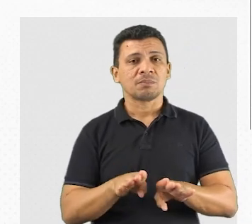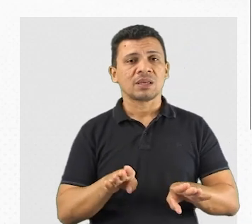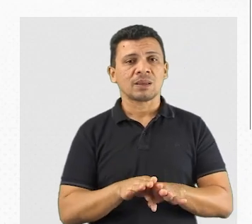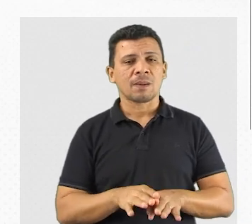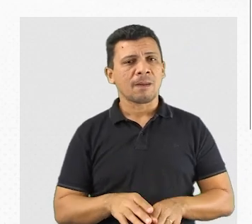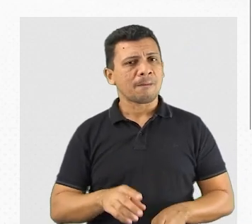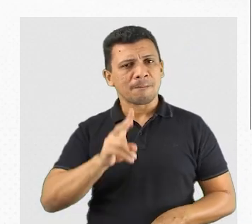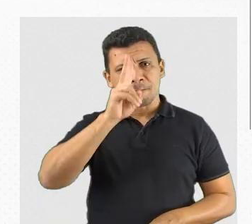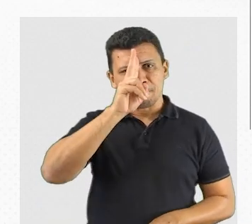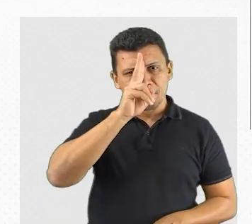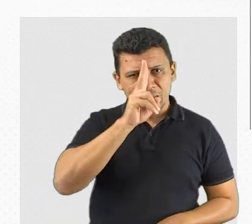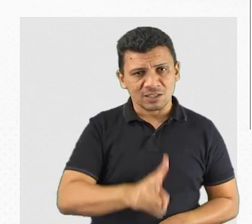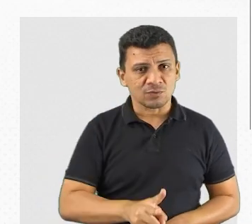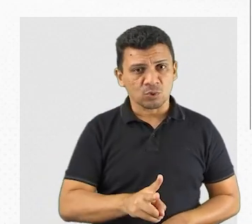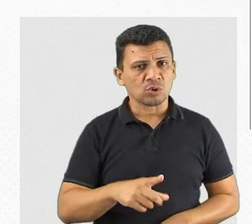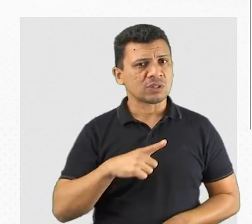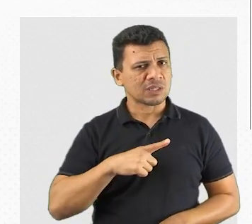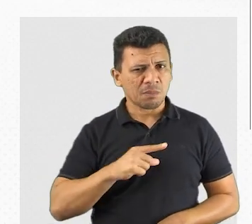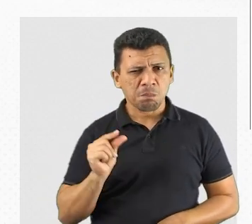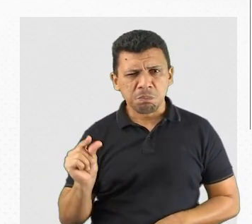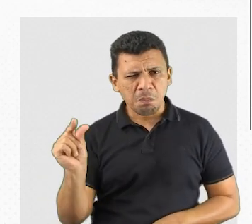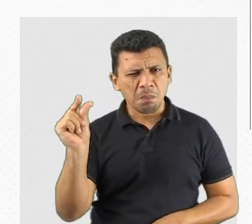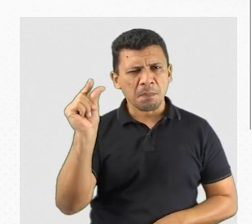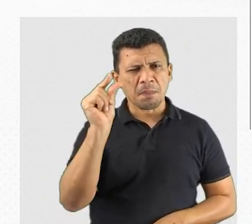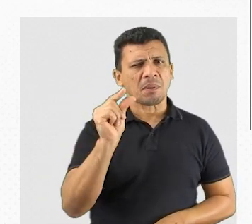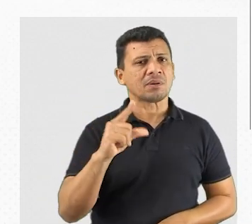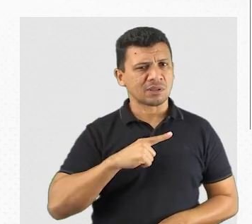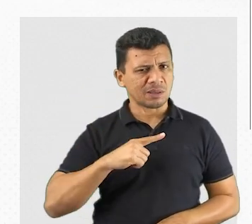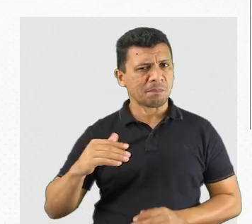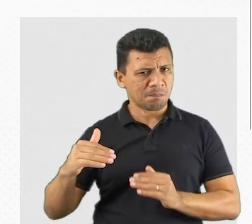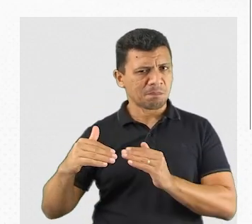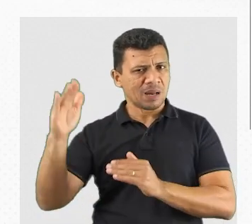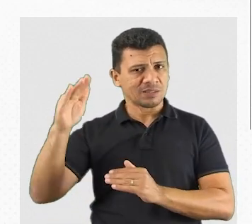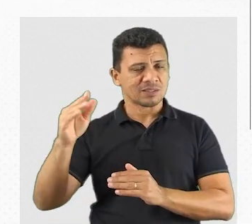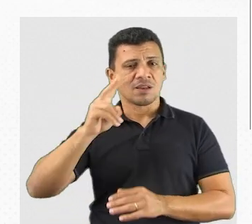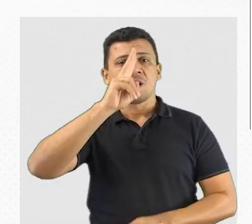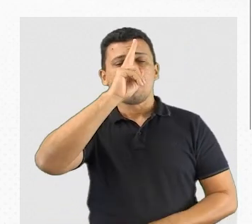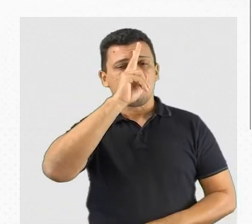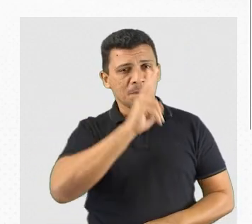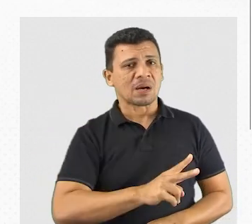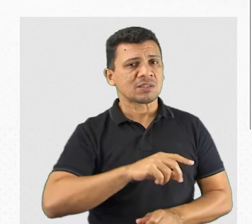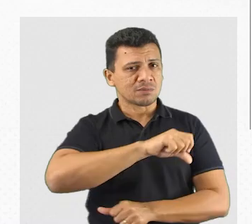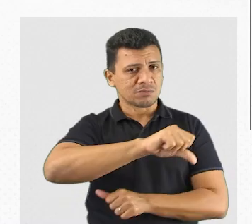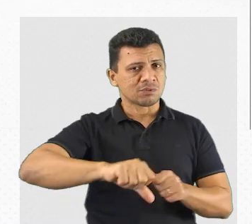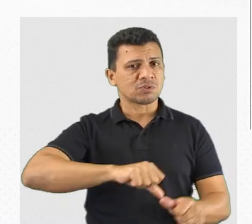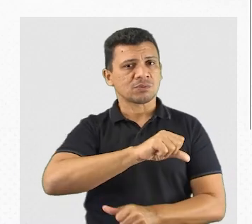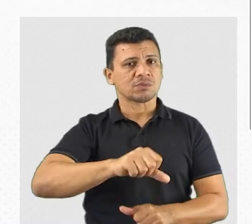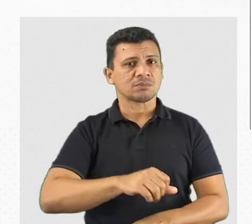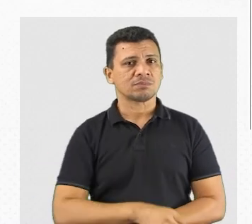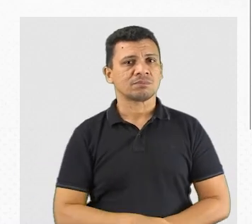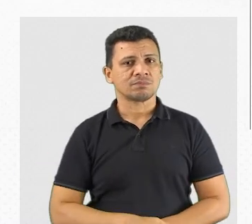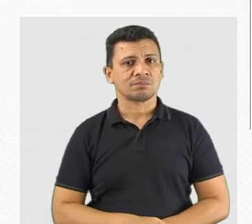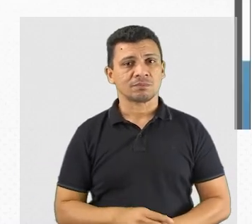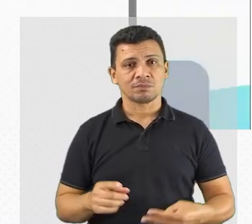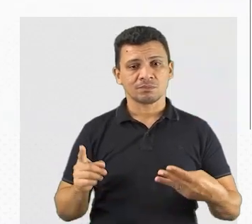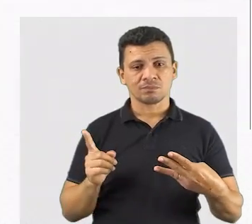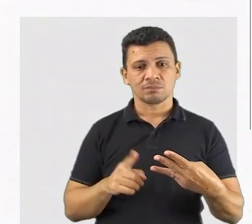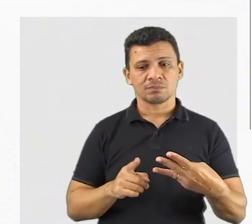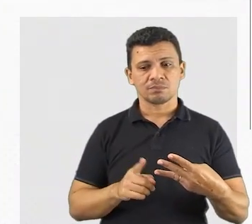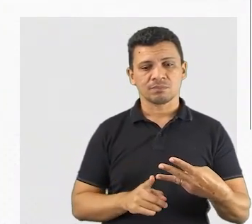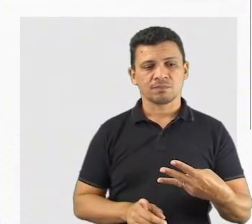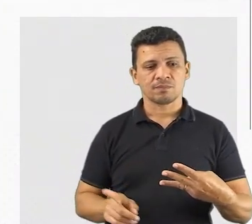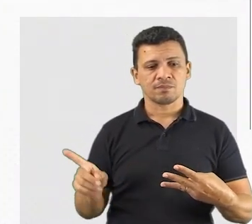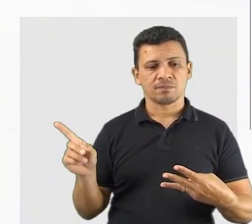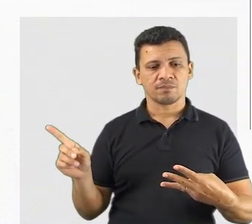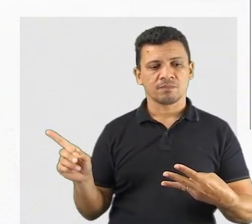mais concentrado, mais partículas eu tenho desse soluto, mais intensos são os efeitos. Vamos para a terceira.